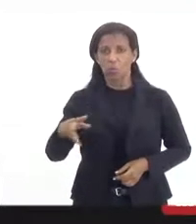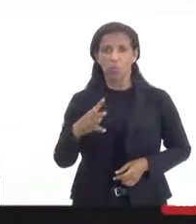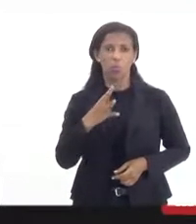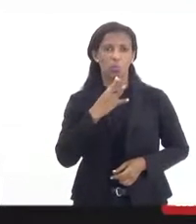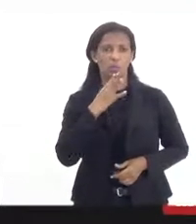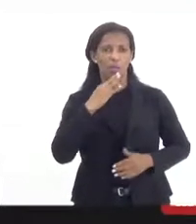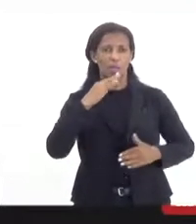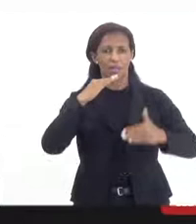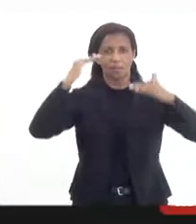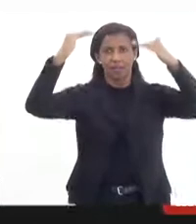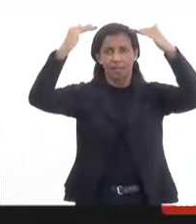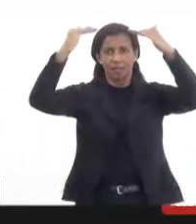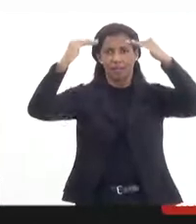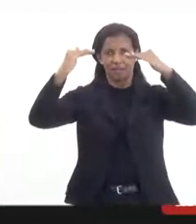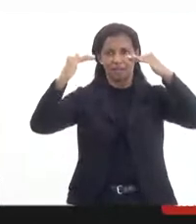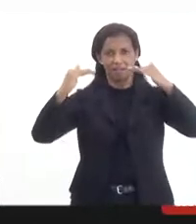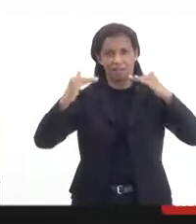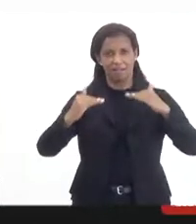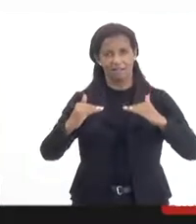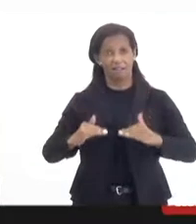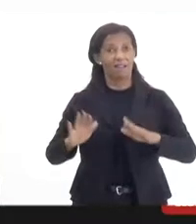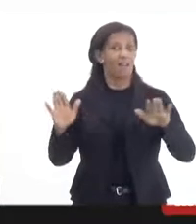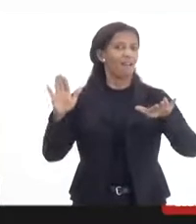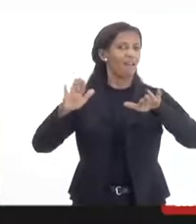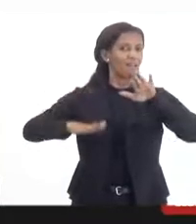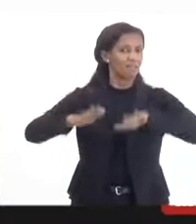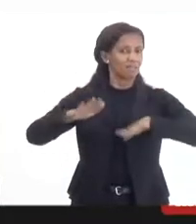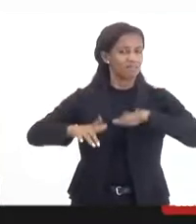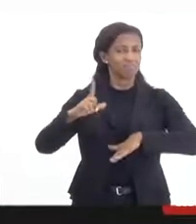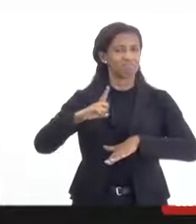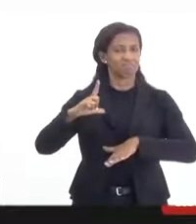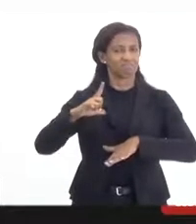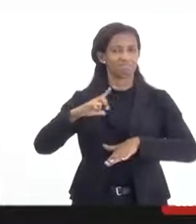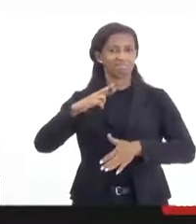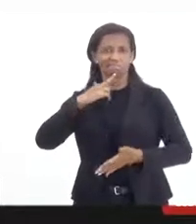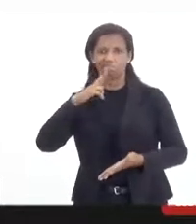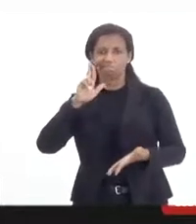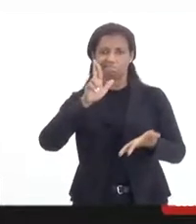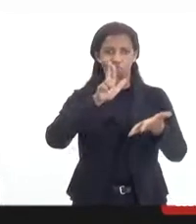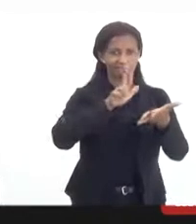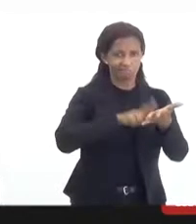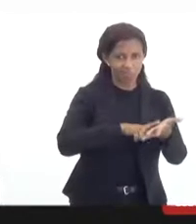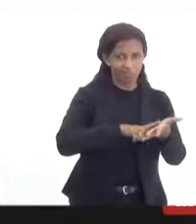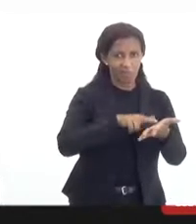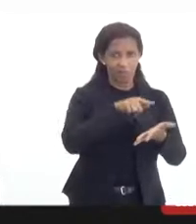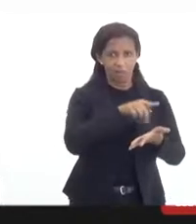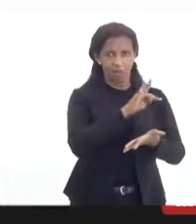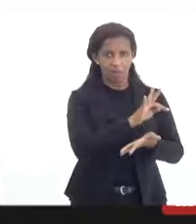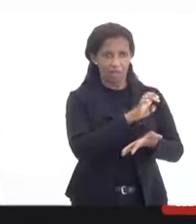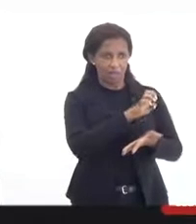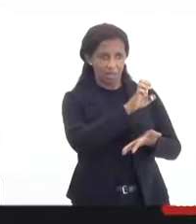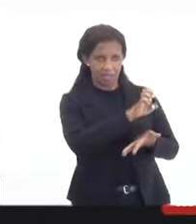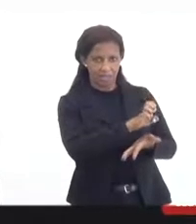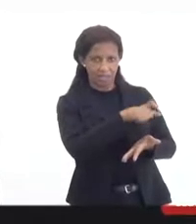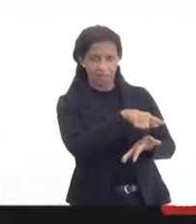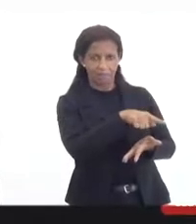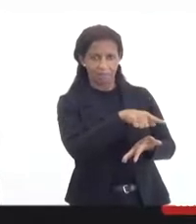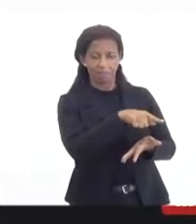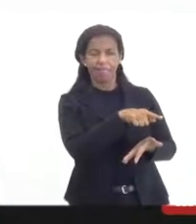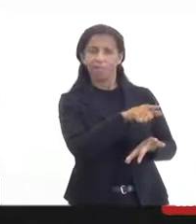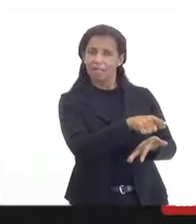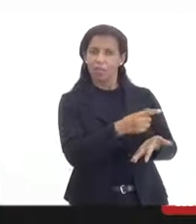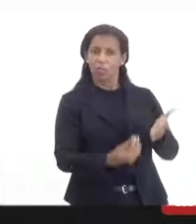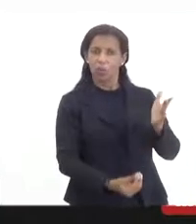ou seja, muitas vezes nós temos algumas situações de reconhecimento da tese